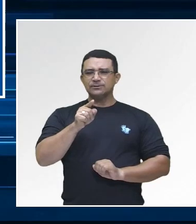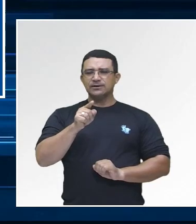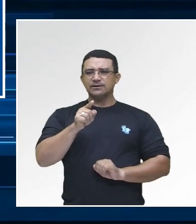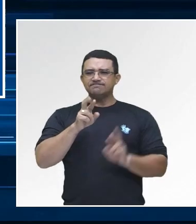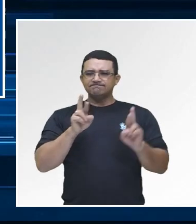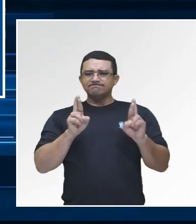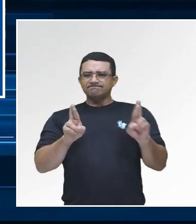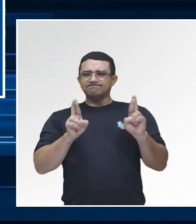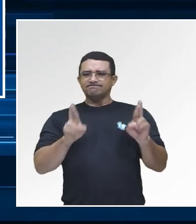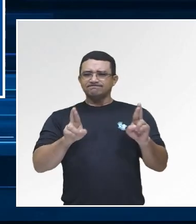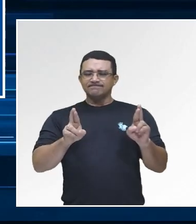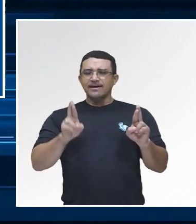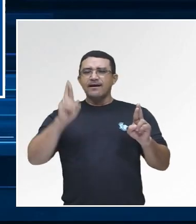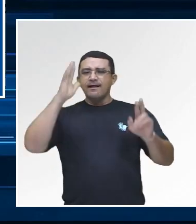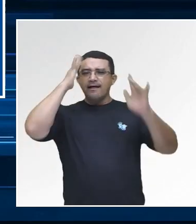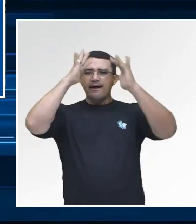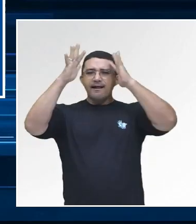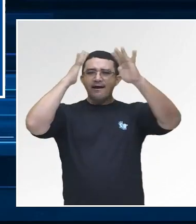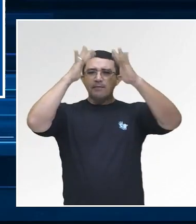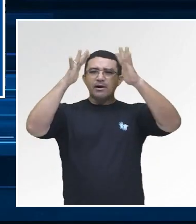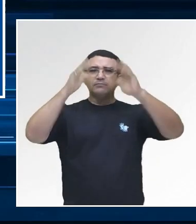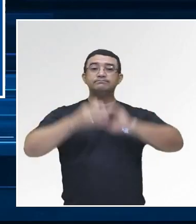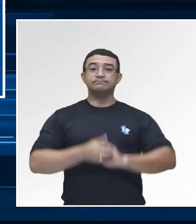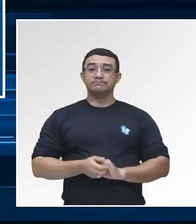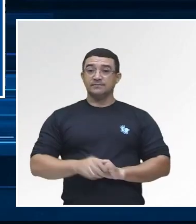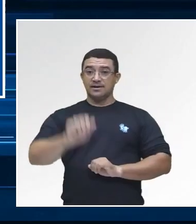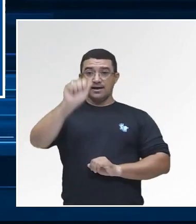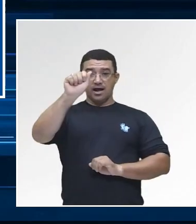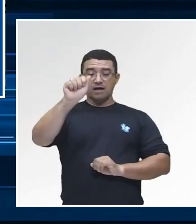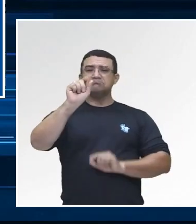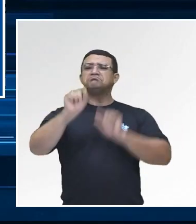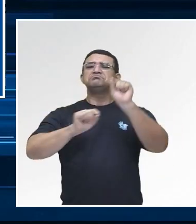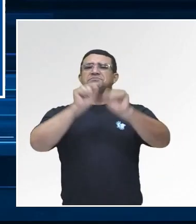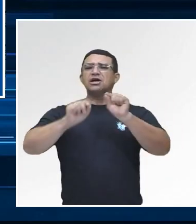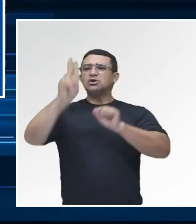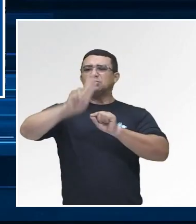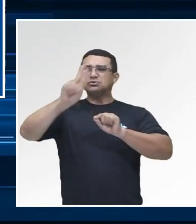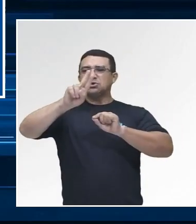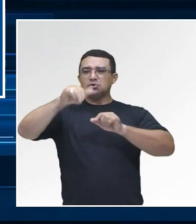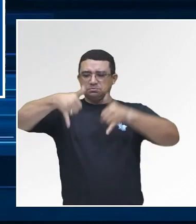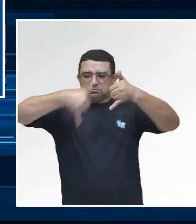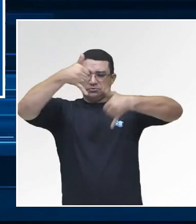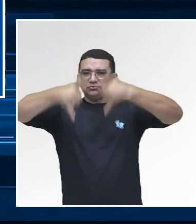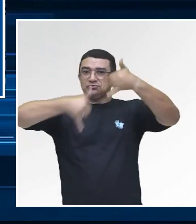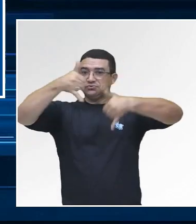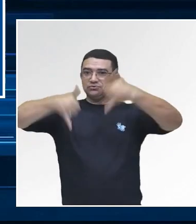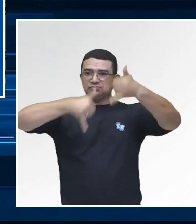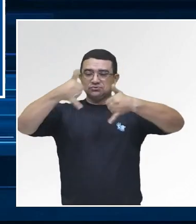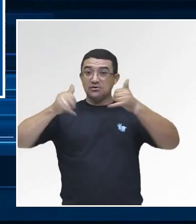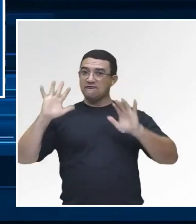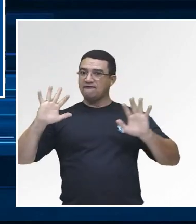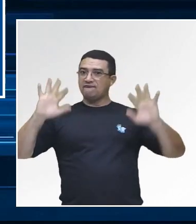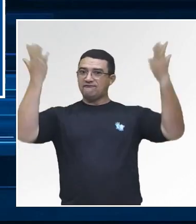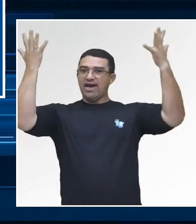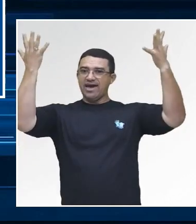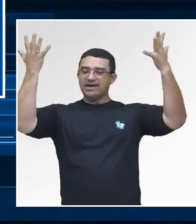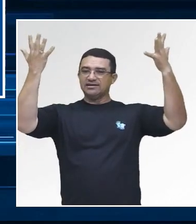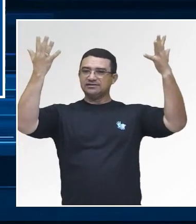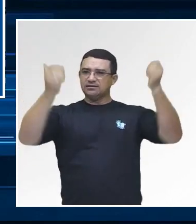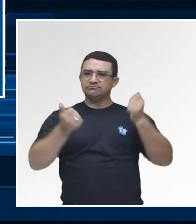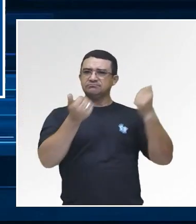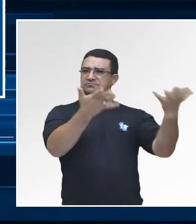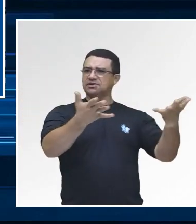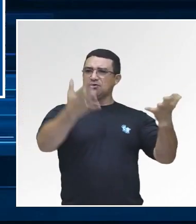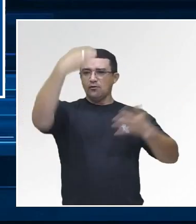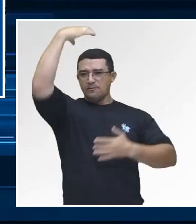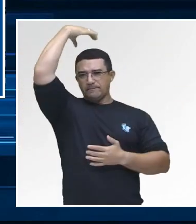Quem usou o sapatinho de cristal no baile oferecido pelo príncipe? B. Qual é o nome da história em que